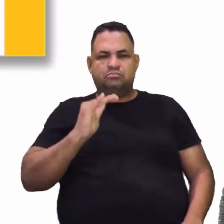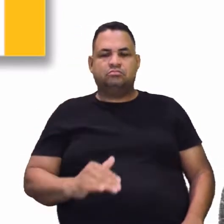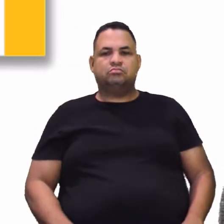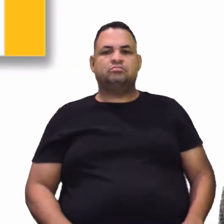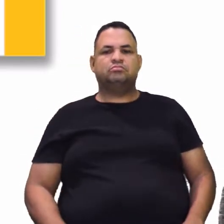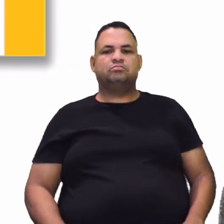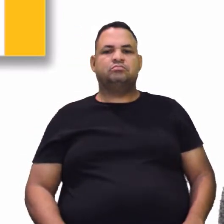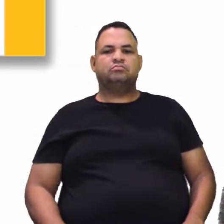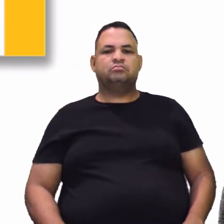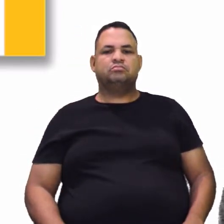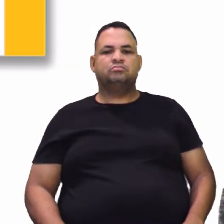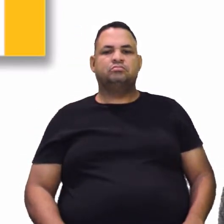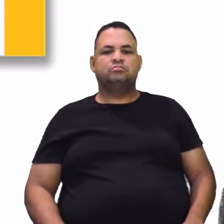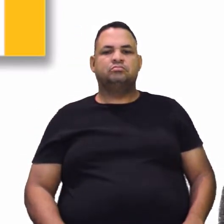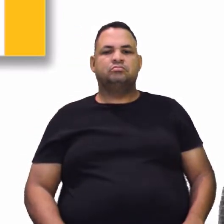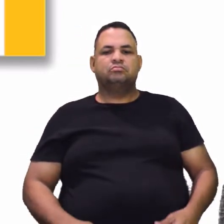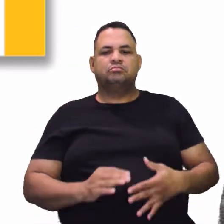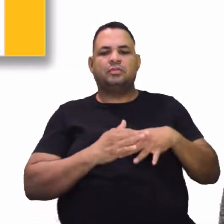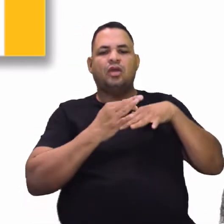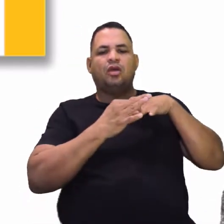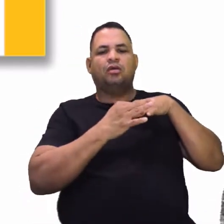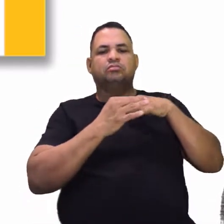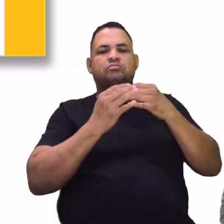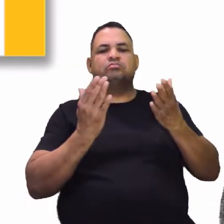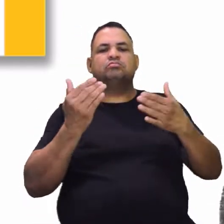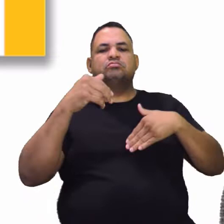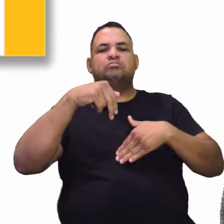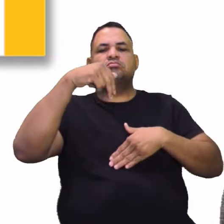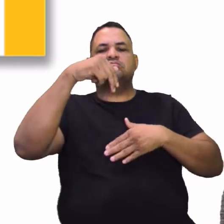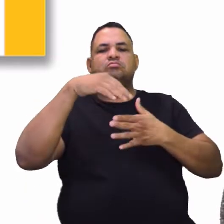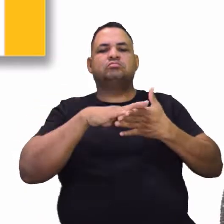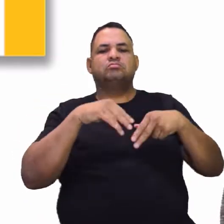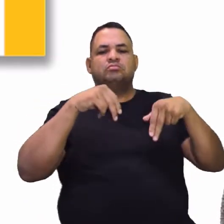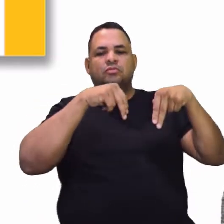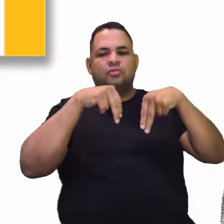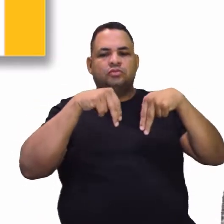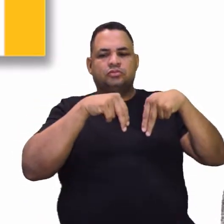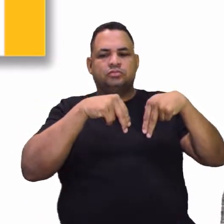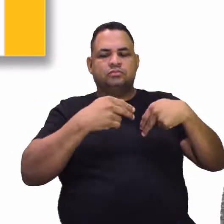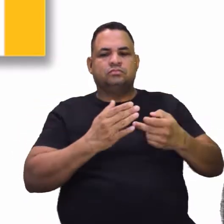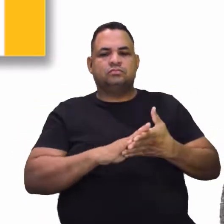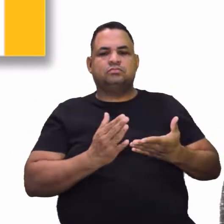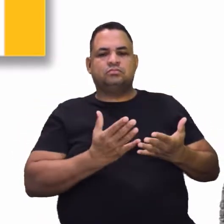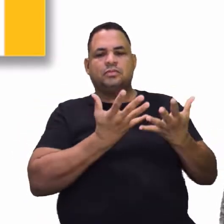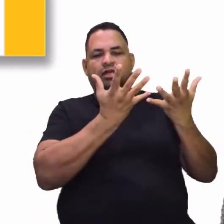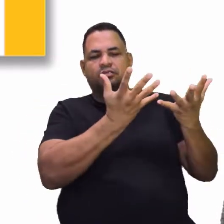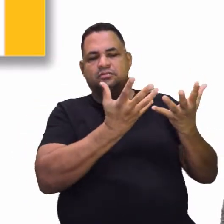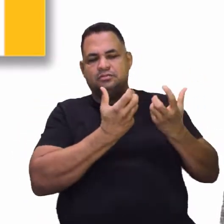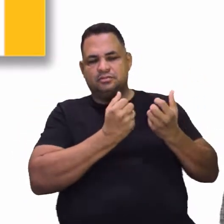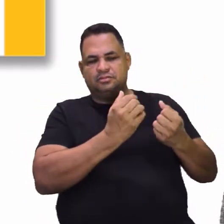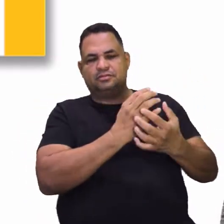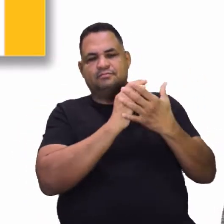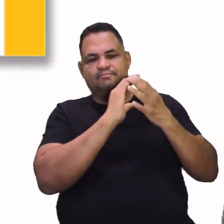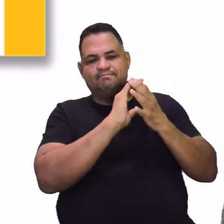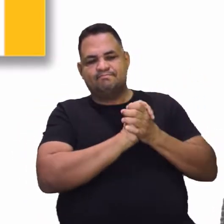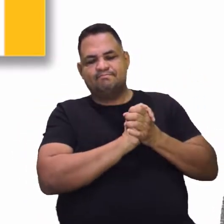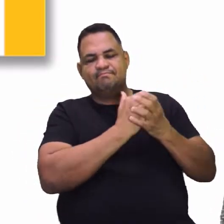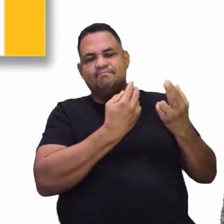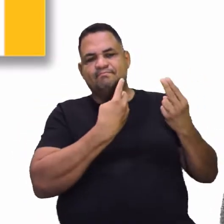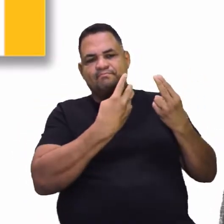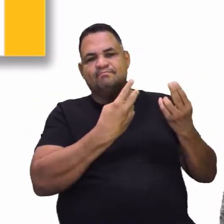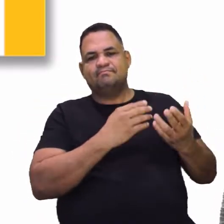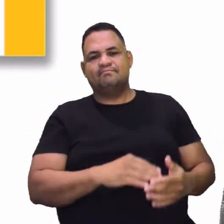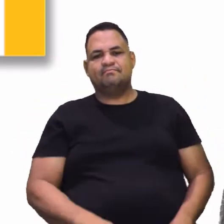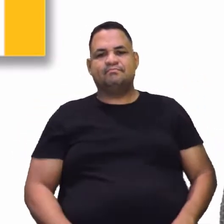altar, o noivo e a noiva, eles respondem I do, para dizer o quê? Que aceitam se casar,